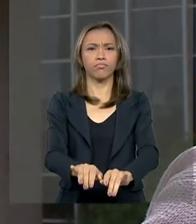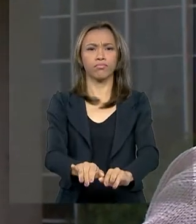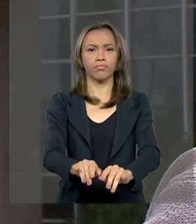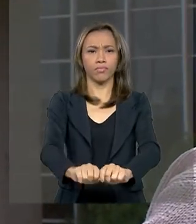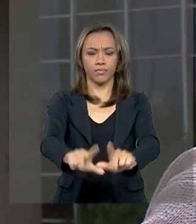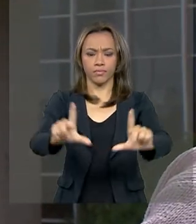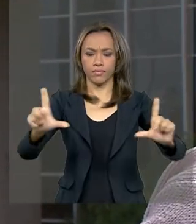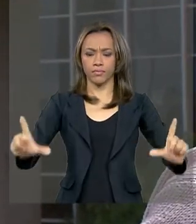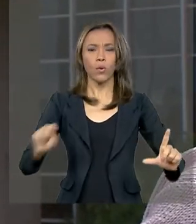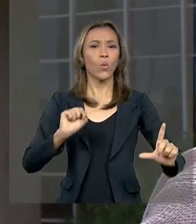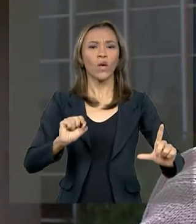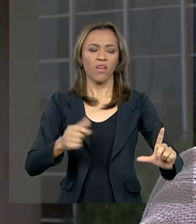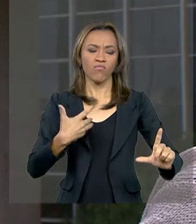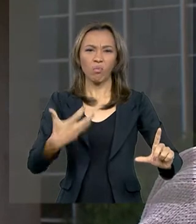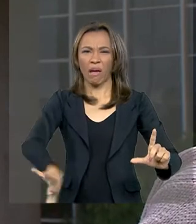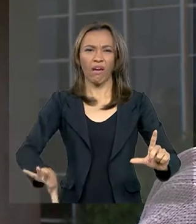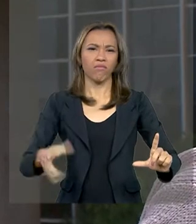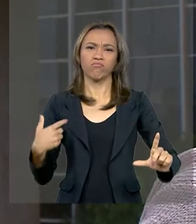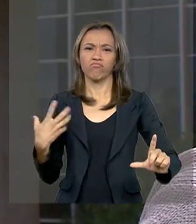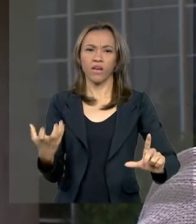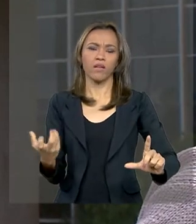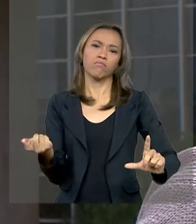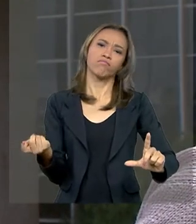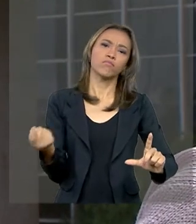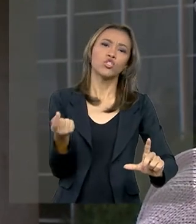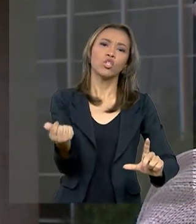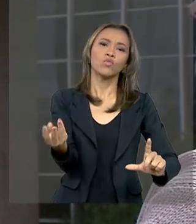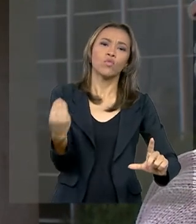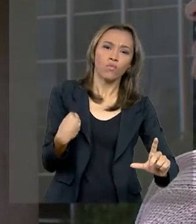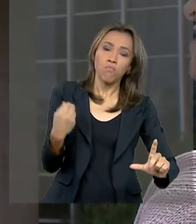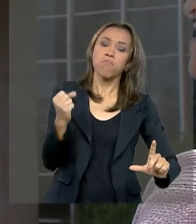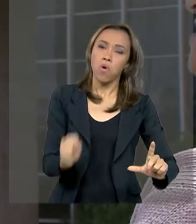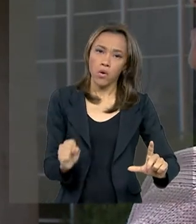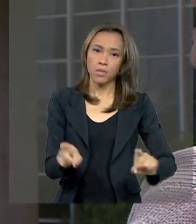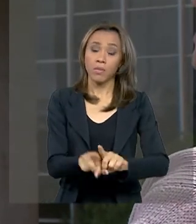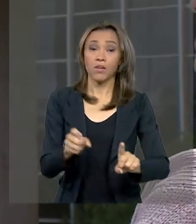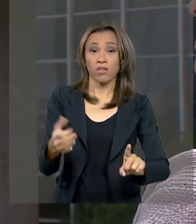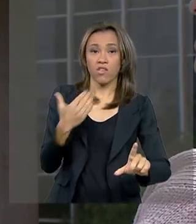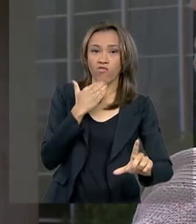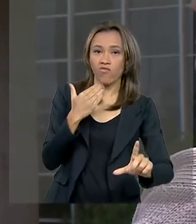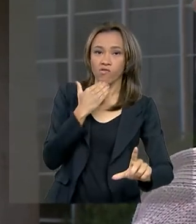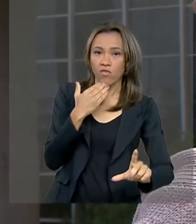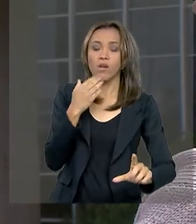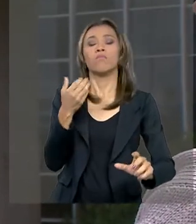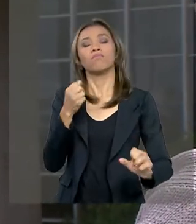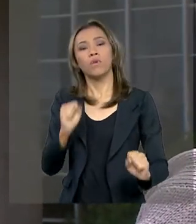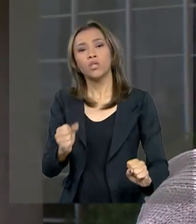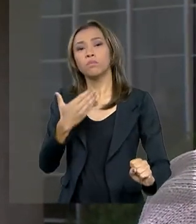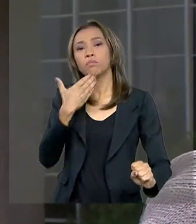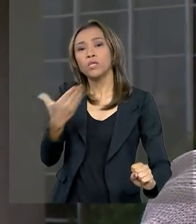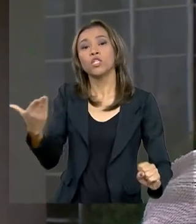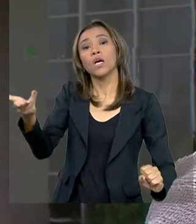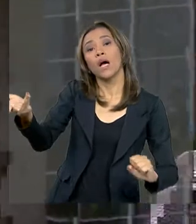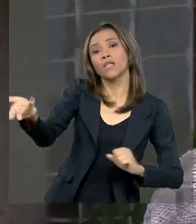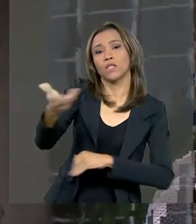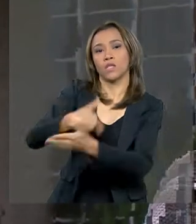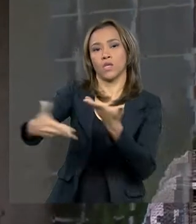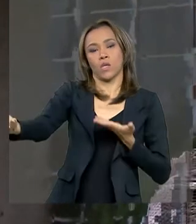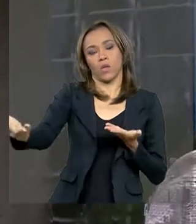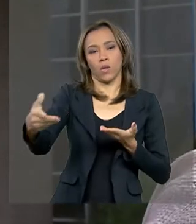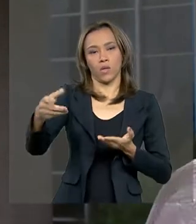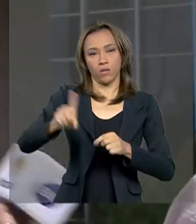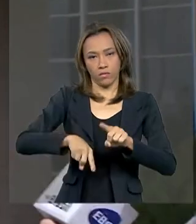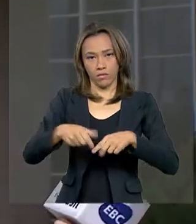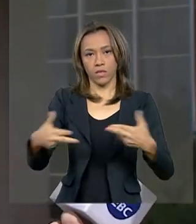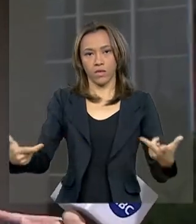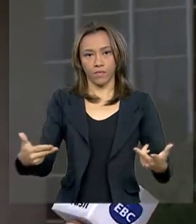devolução. Mas também, se comprar e tiver defeito, pode pedir a troca. Mesmo tendo olhado, defeito é diferente de